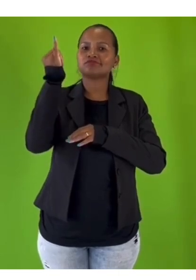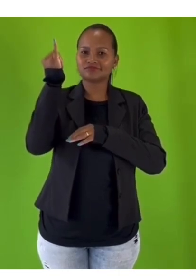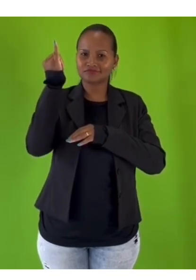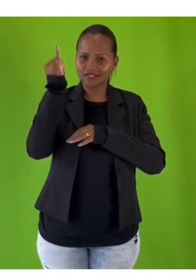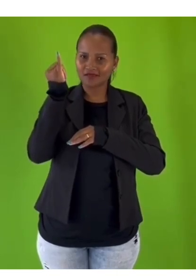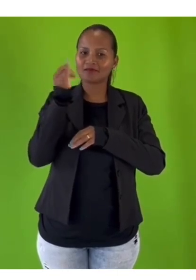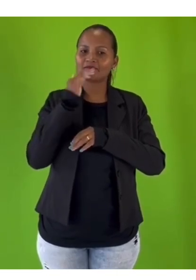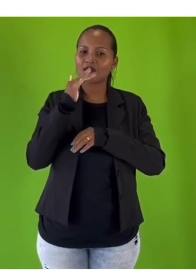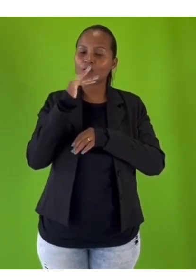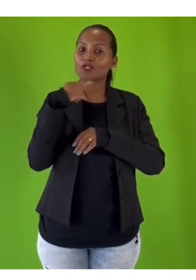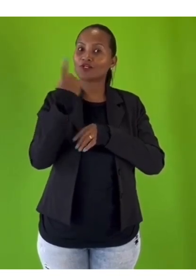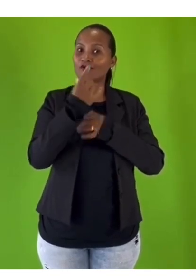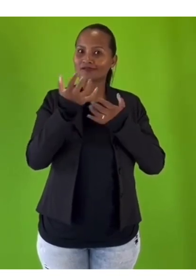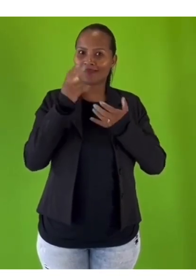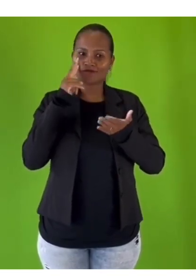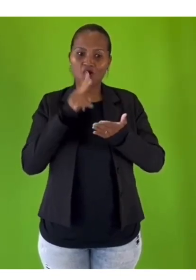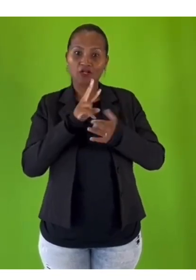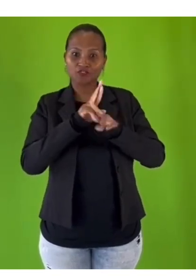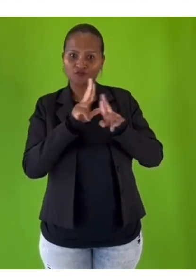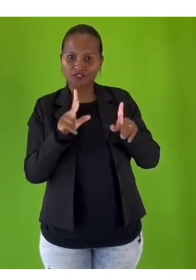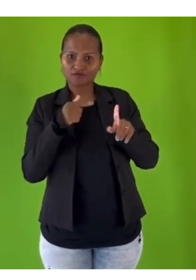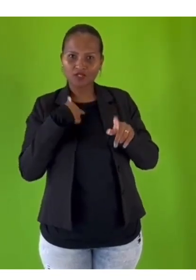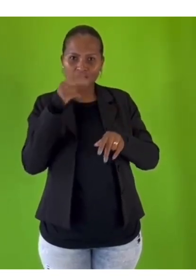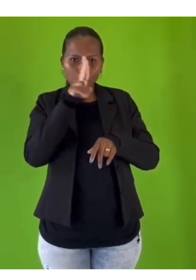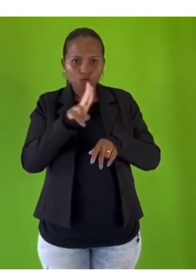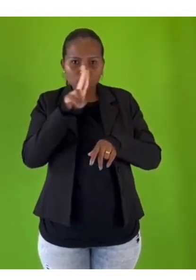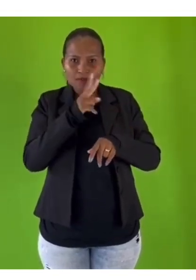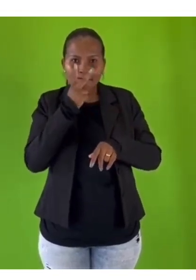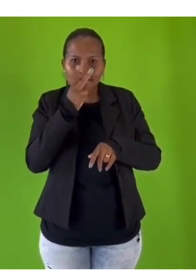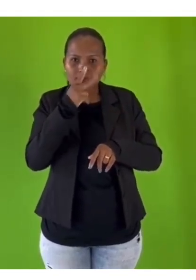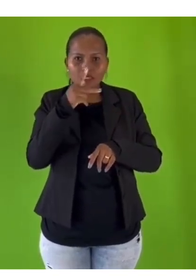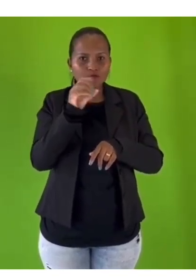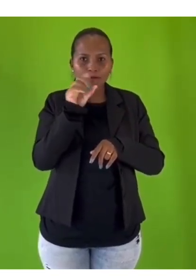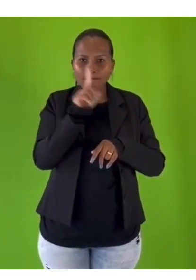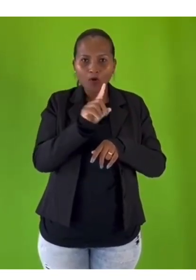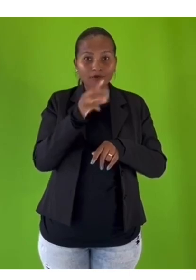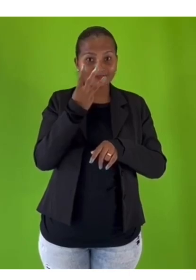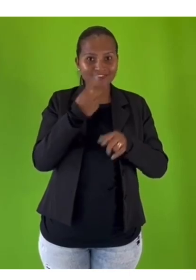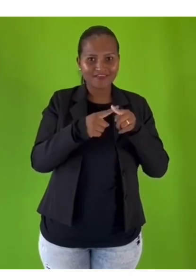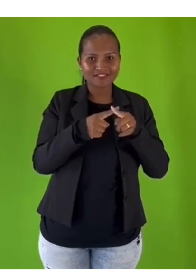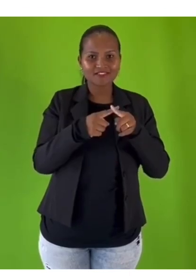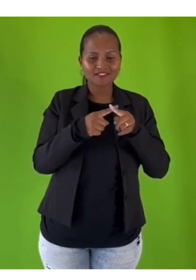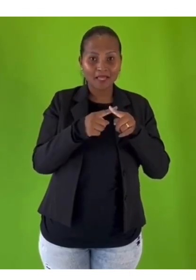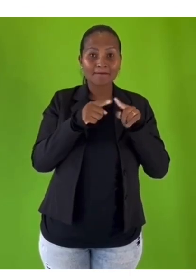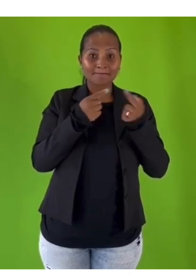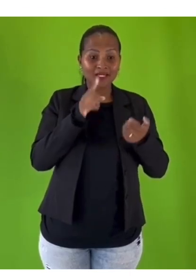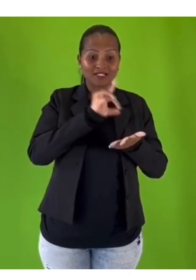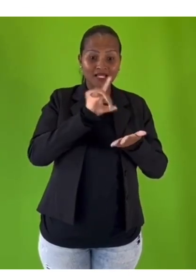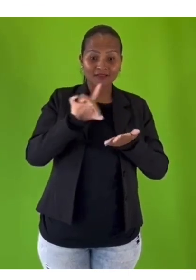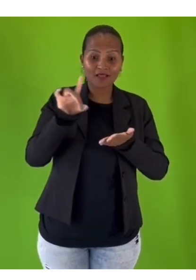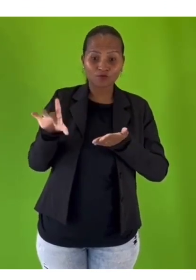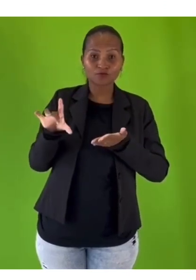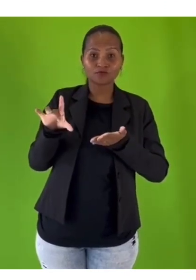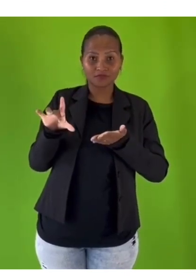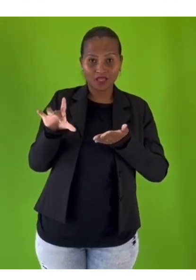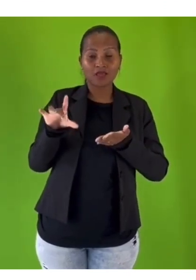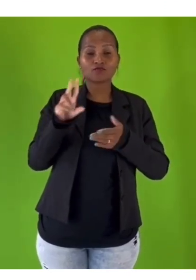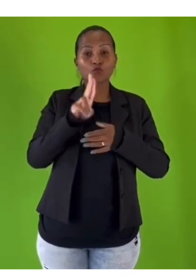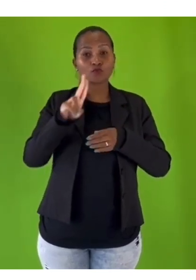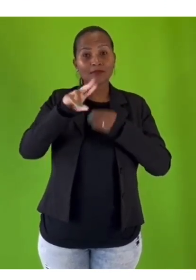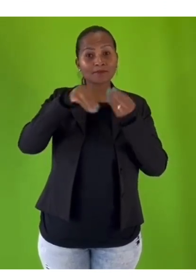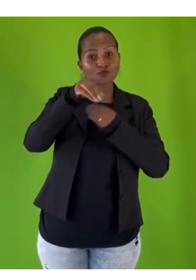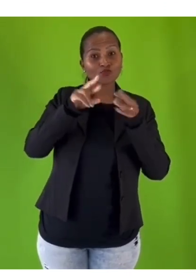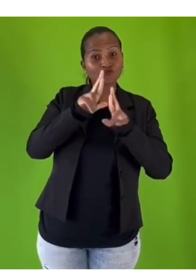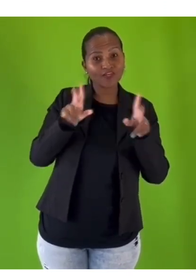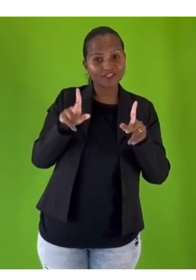é crucial pro efeito que a gente quer. Olha aqui, olha a diferença. Aqui eu usei o mesmo pó nesses três momentos. Só que com cada um fiz